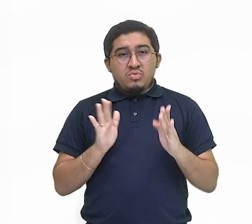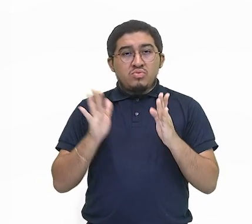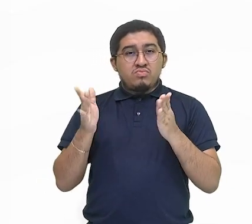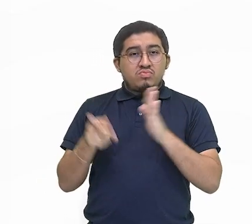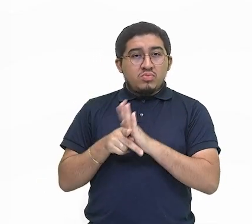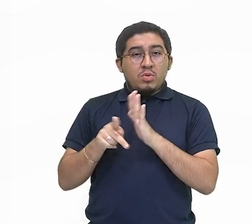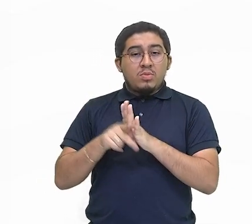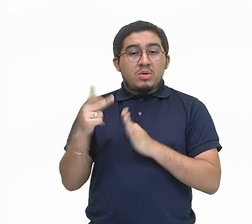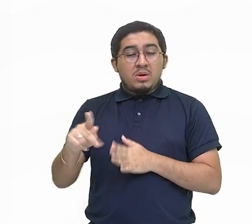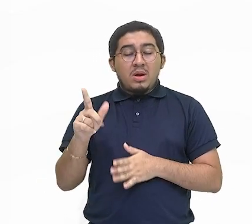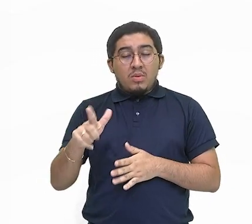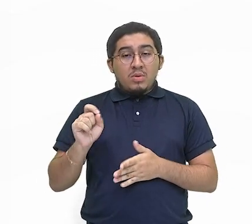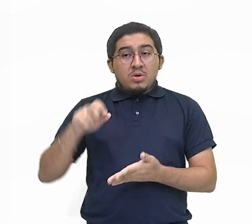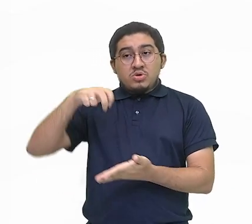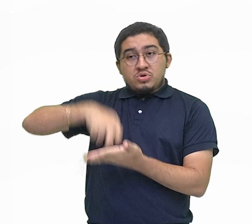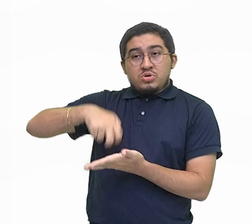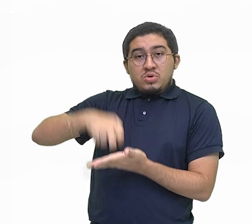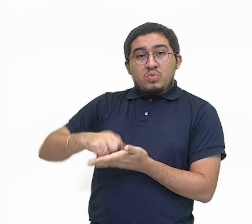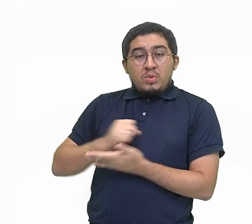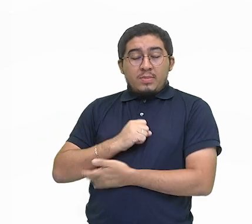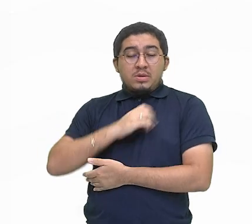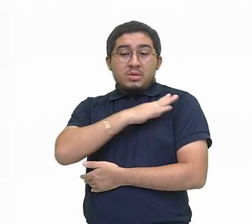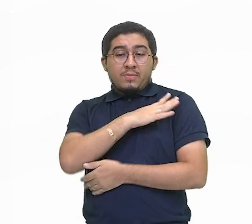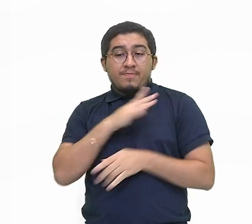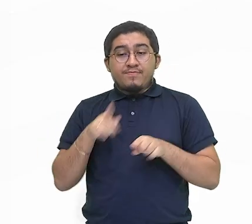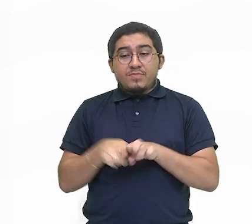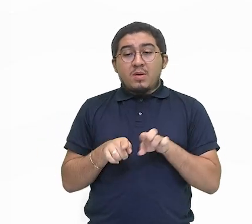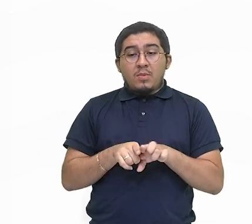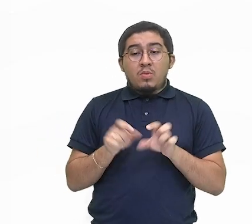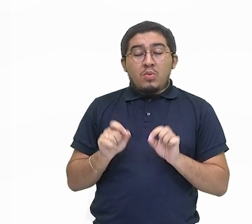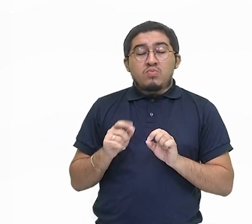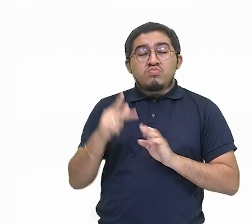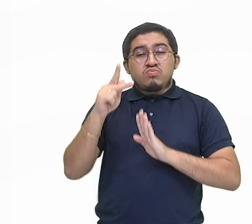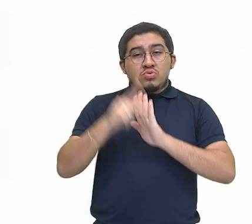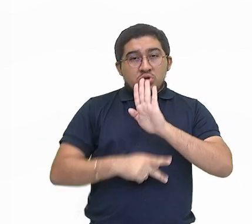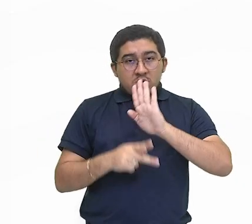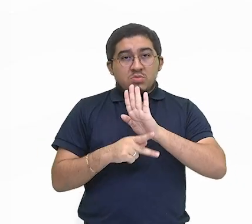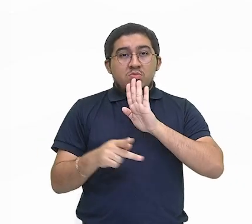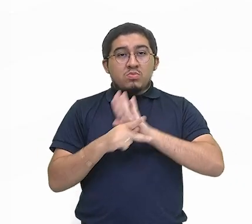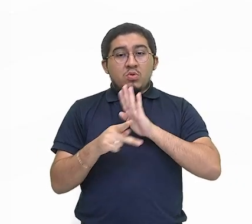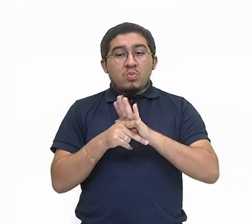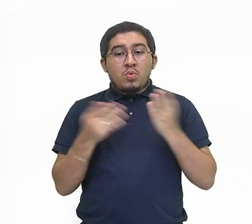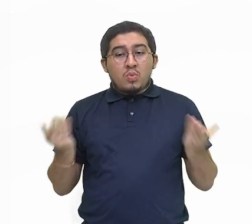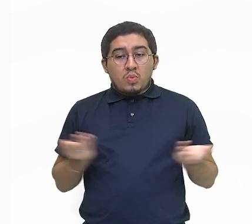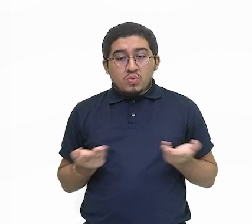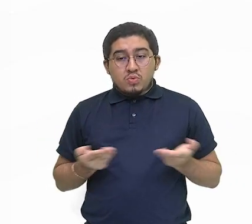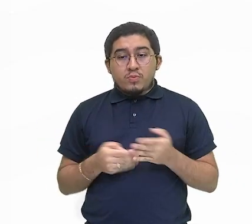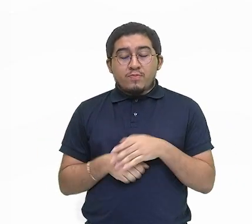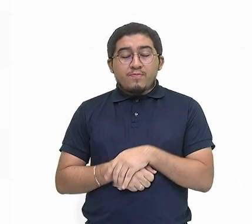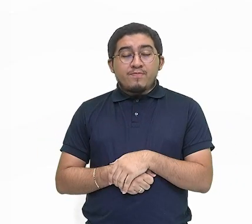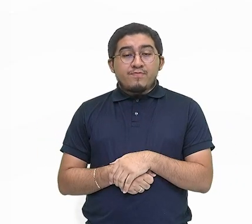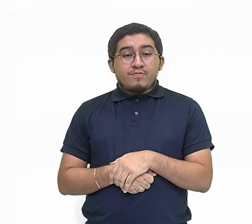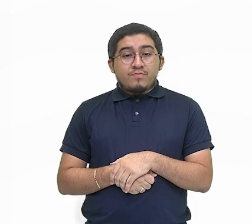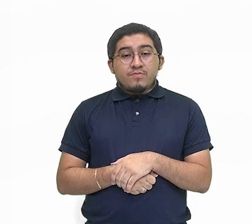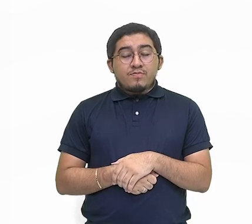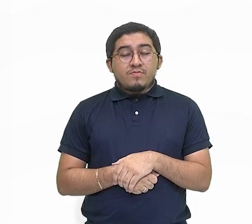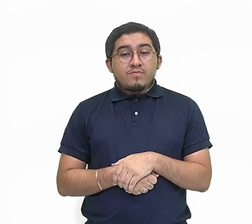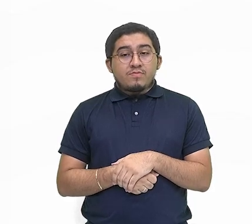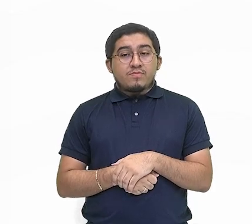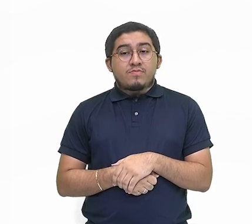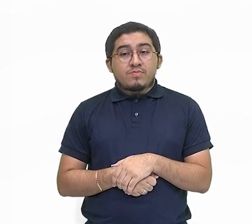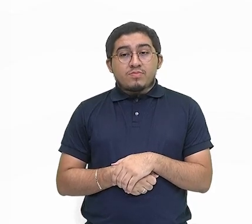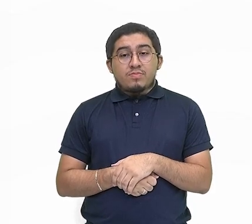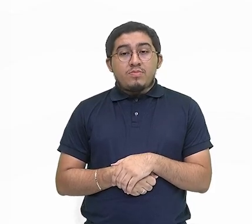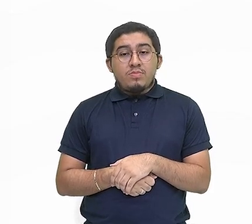da ditadura militar até os grandes projetos da atualidade. E o primeiro passo